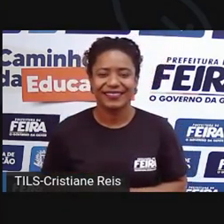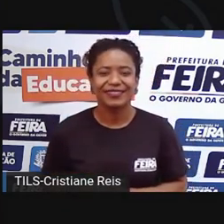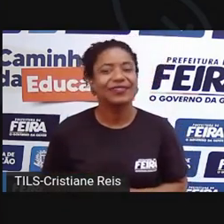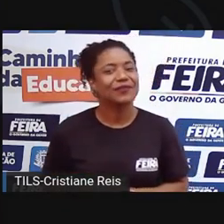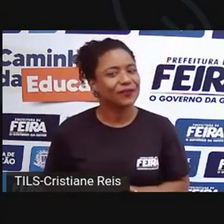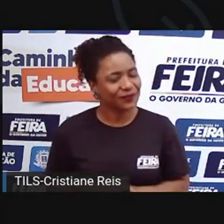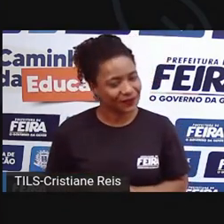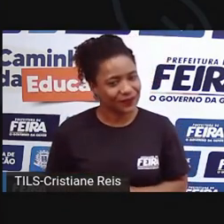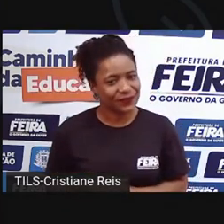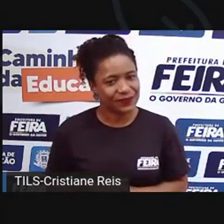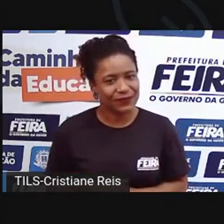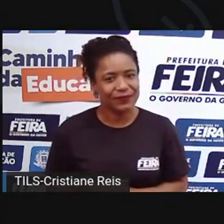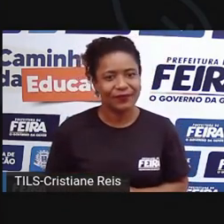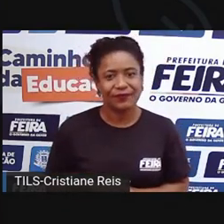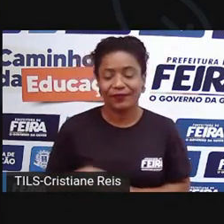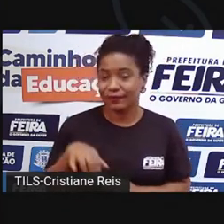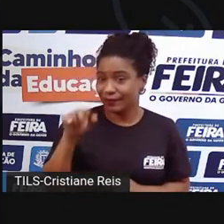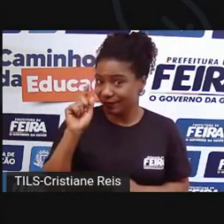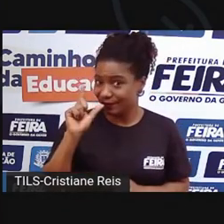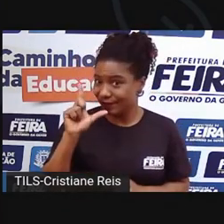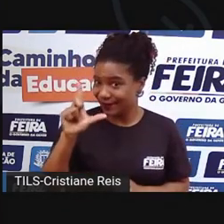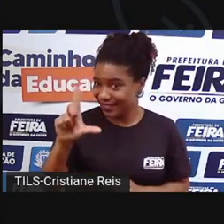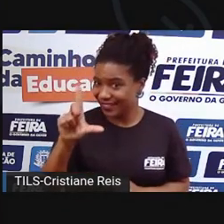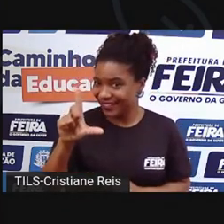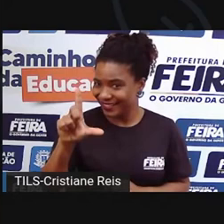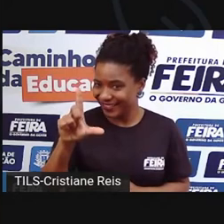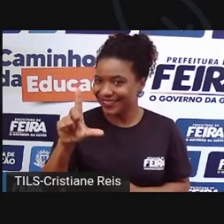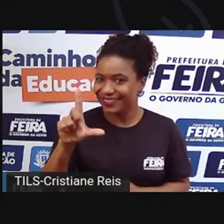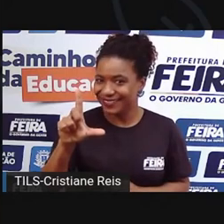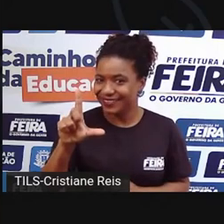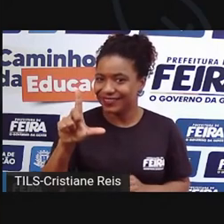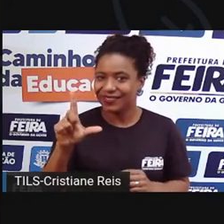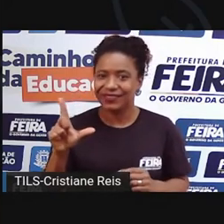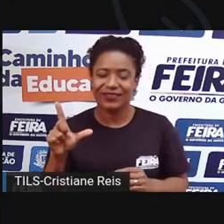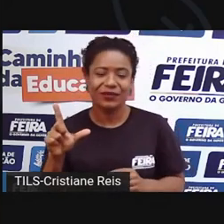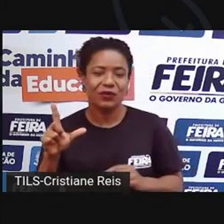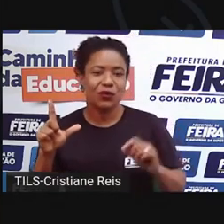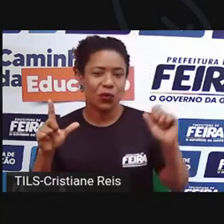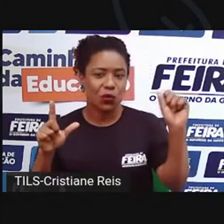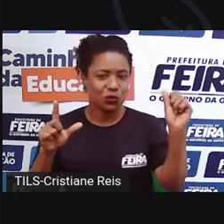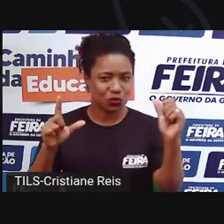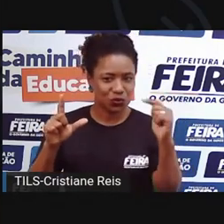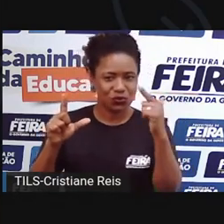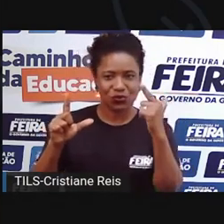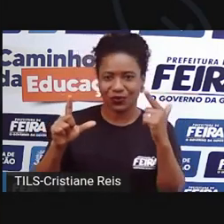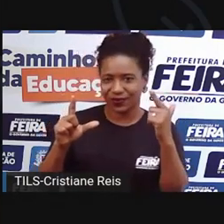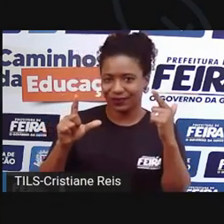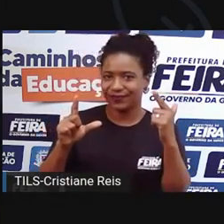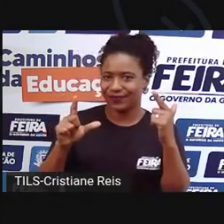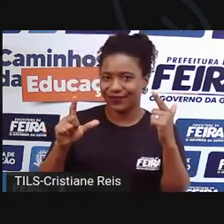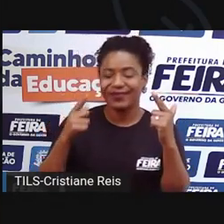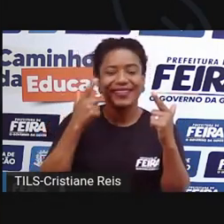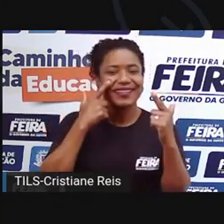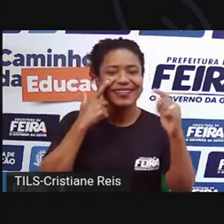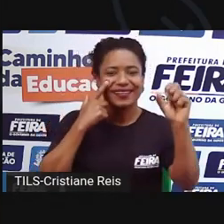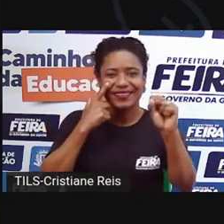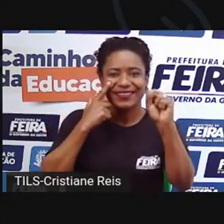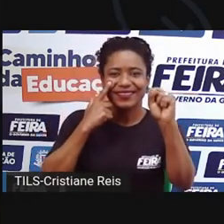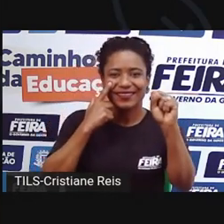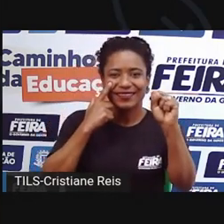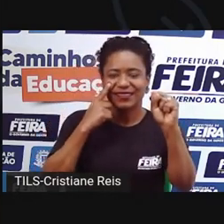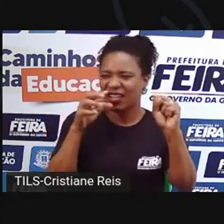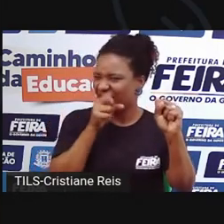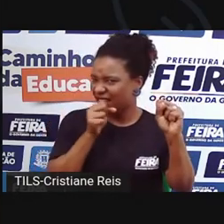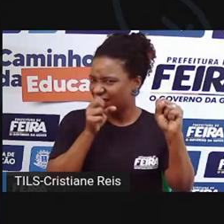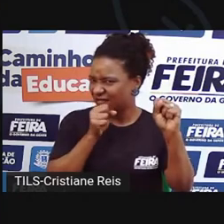Então eu vou pegar a letra L para fazer par com o sol e a letra S para fazer par com